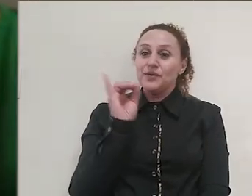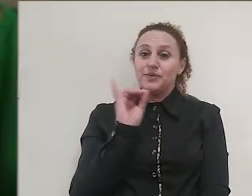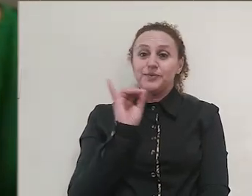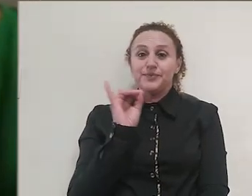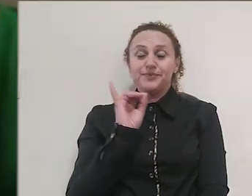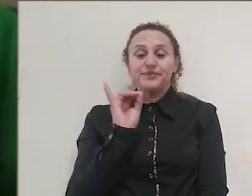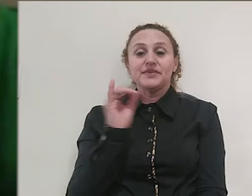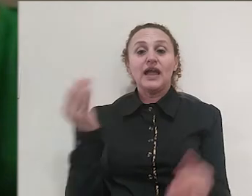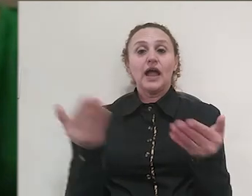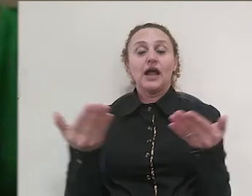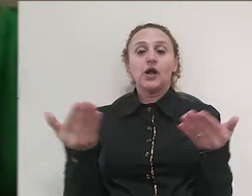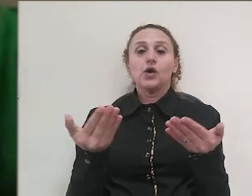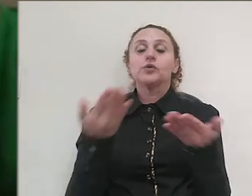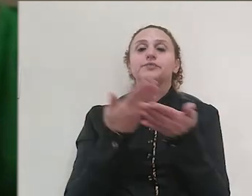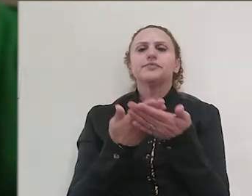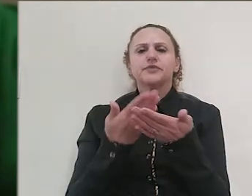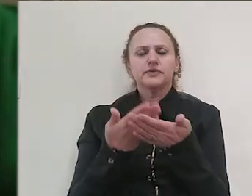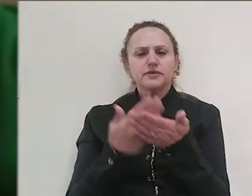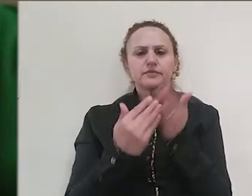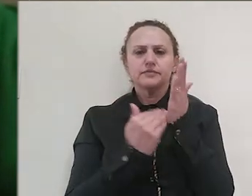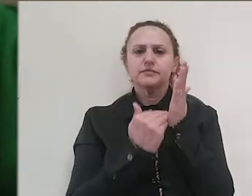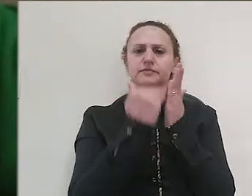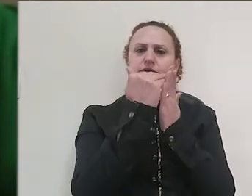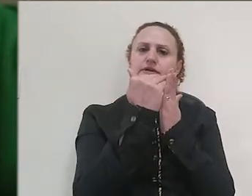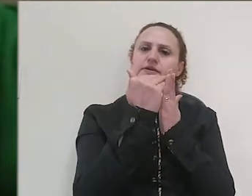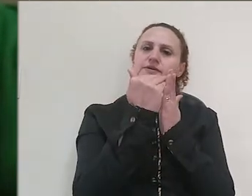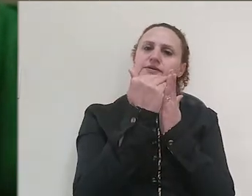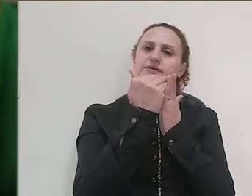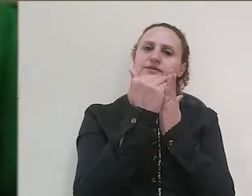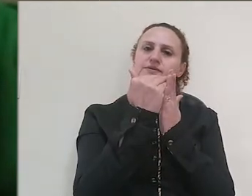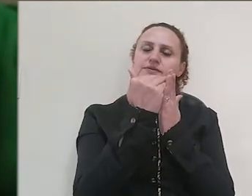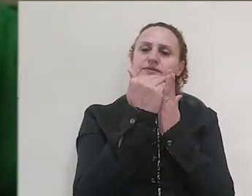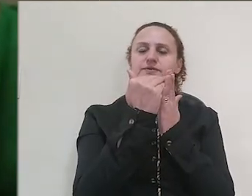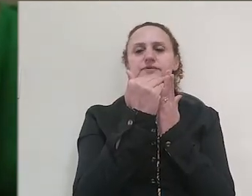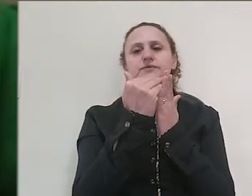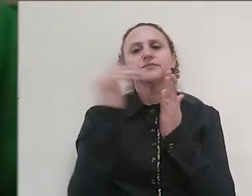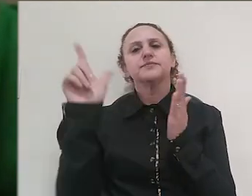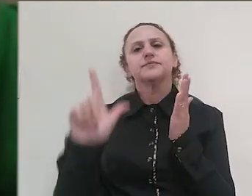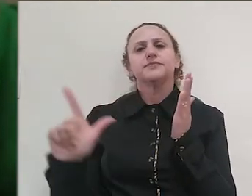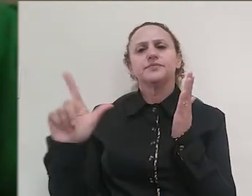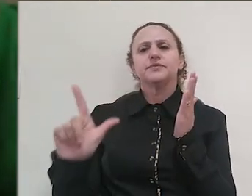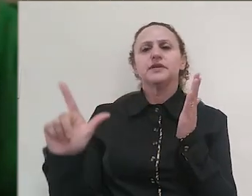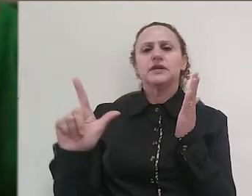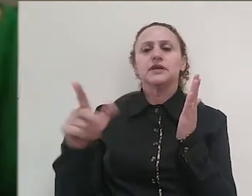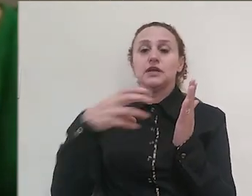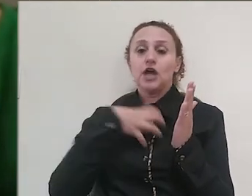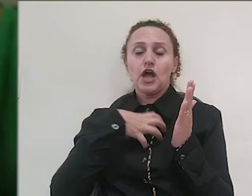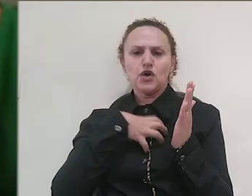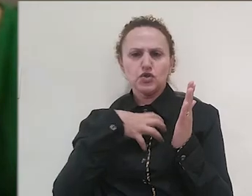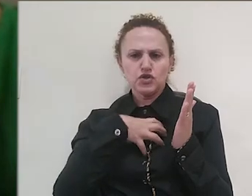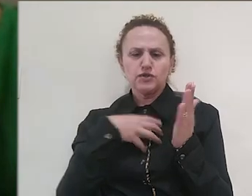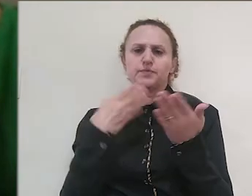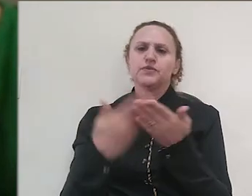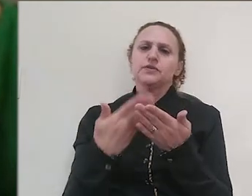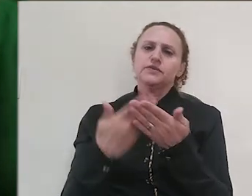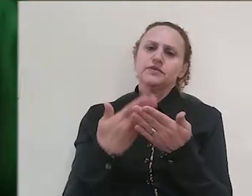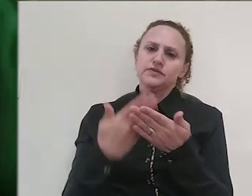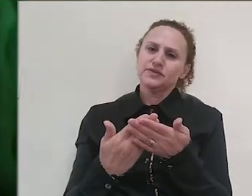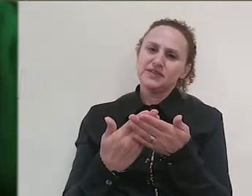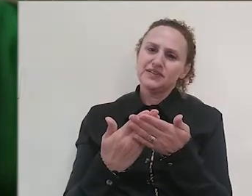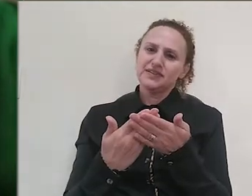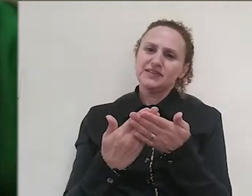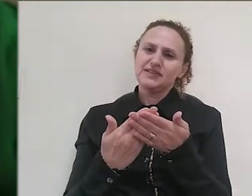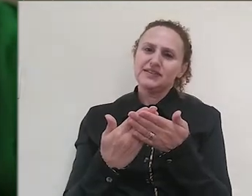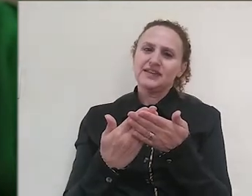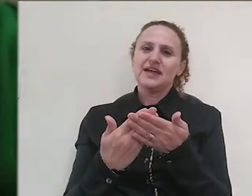Olá! Hoje vamos estudar períodos literários. Períodos literários é uma forma da gente estudar literatura de